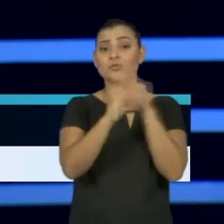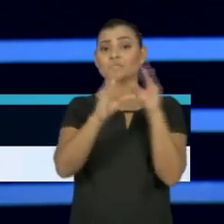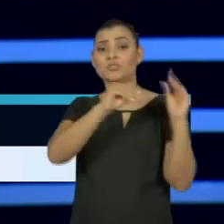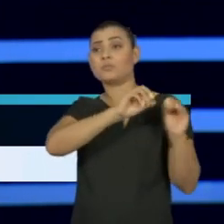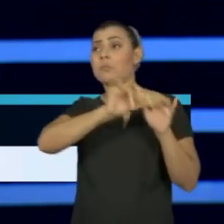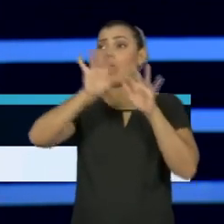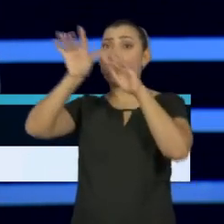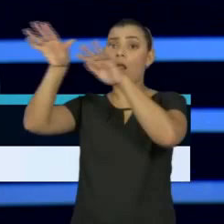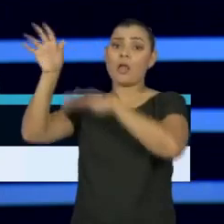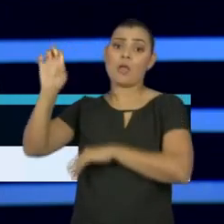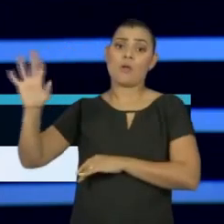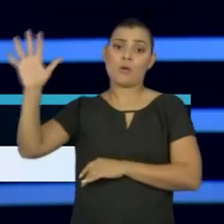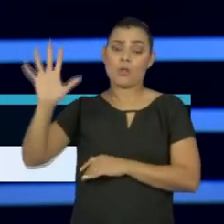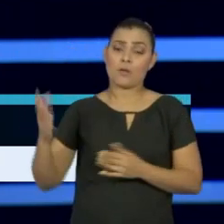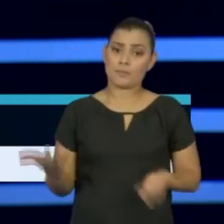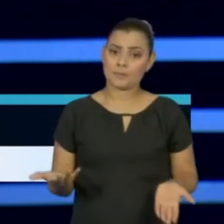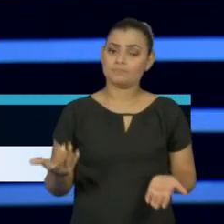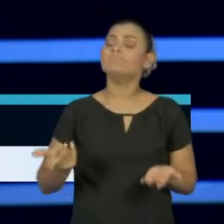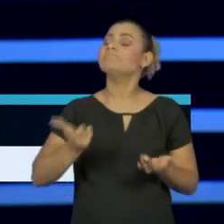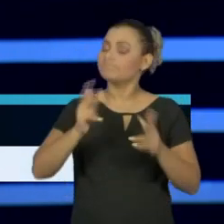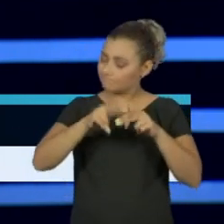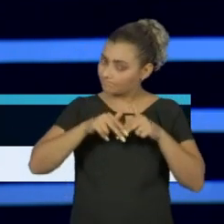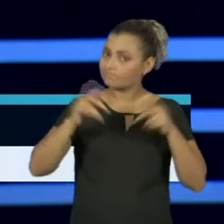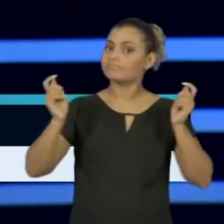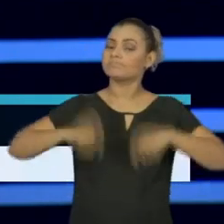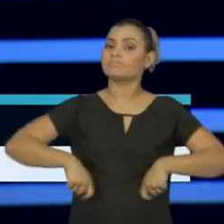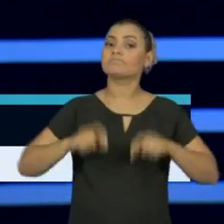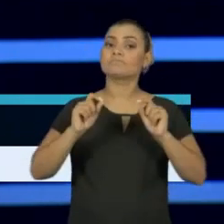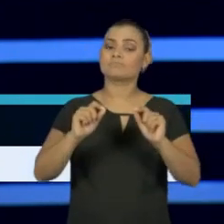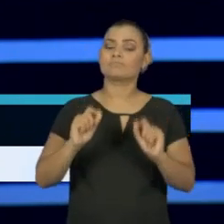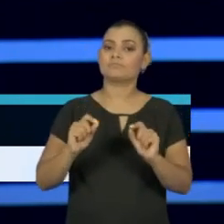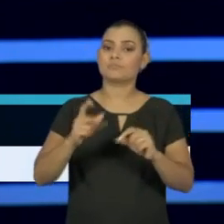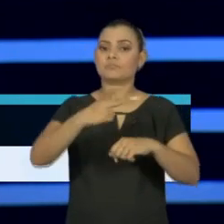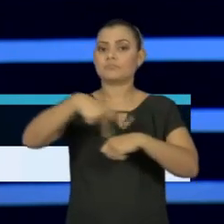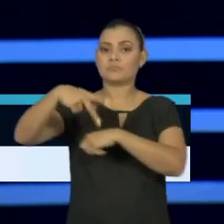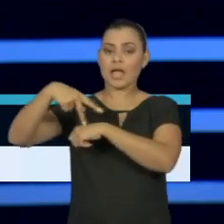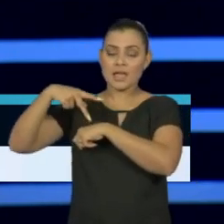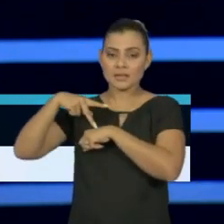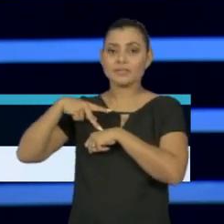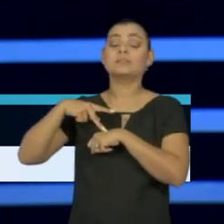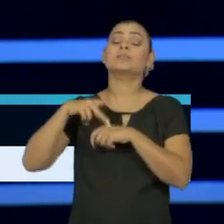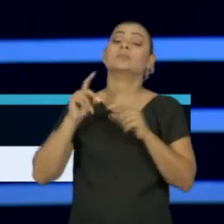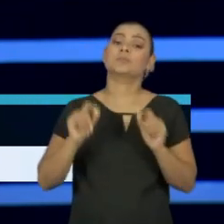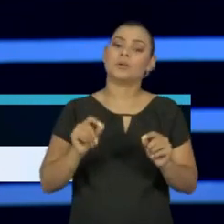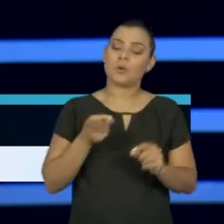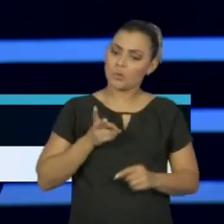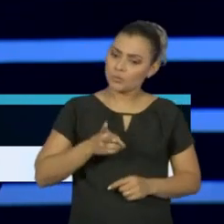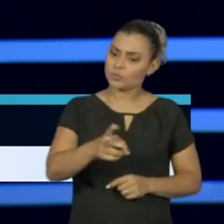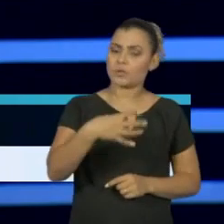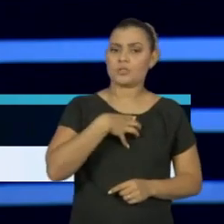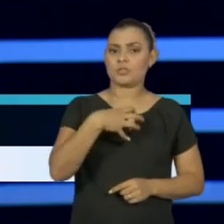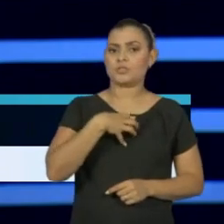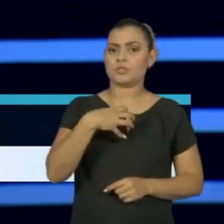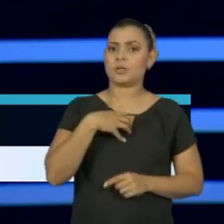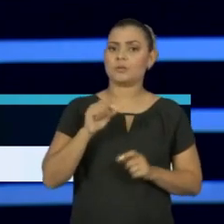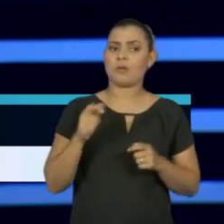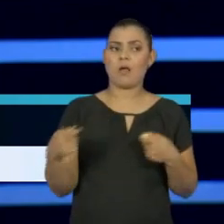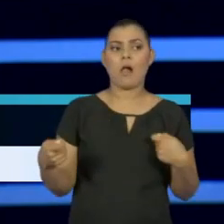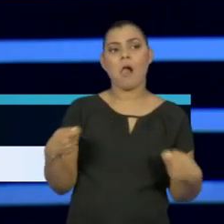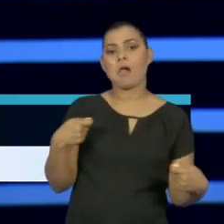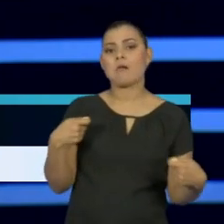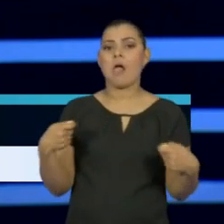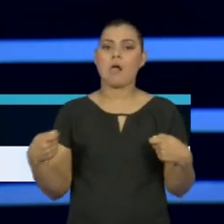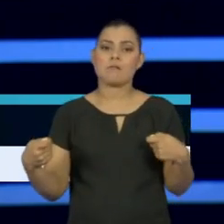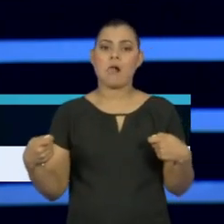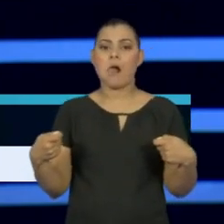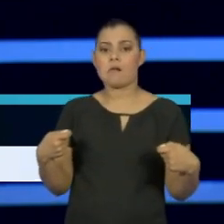acontece? Há uma possibilidade muito grande que os dois países sigam numa espécie de... continuem nessa guerra fria, que ela vem se